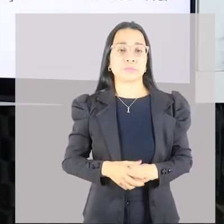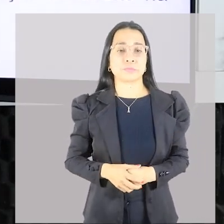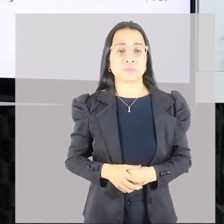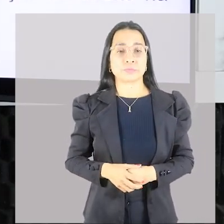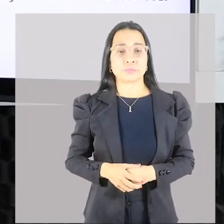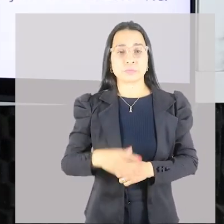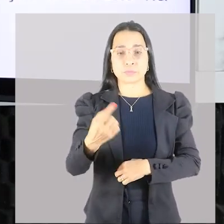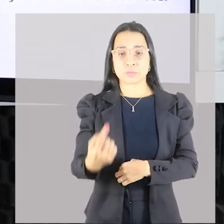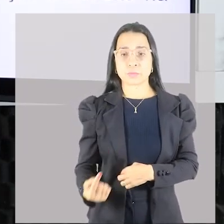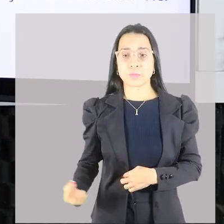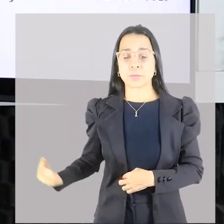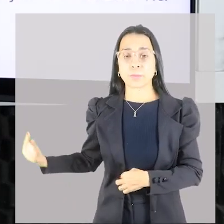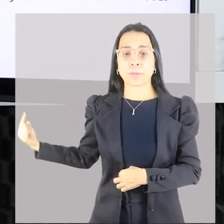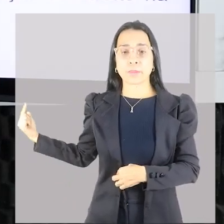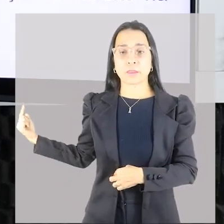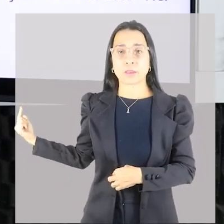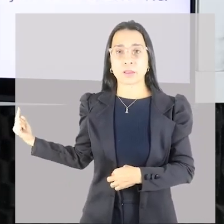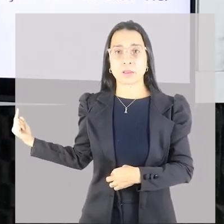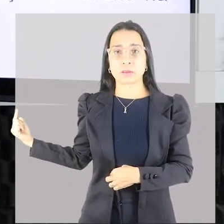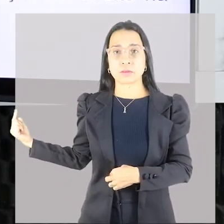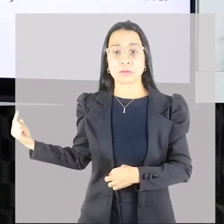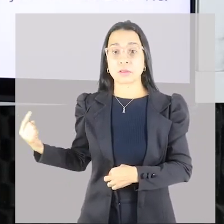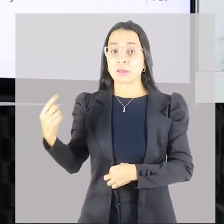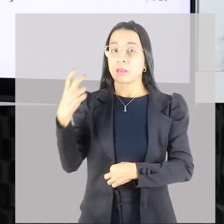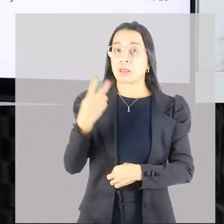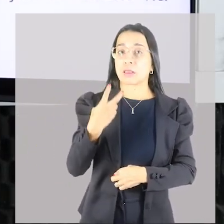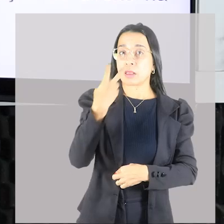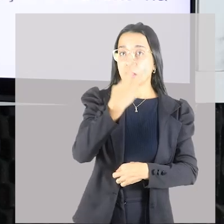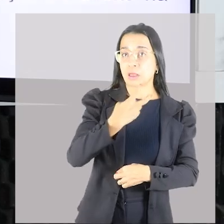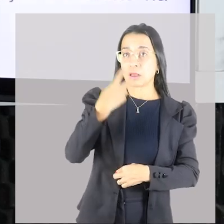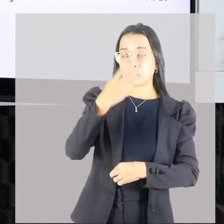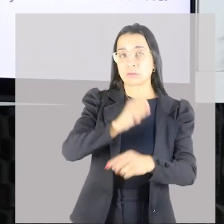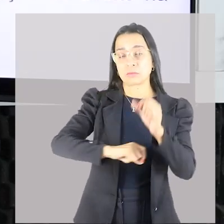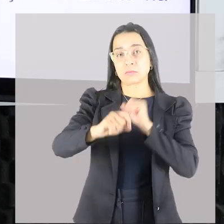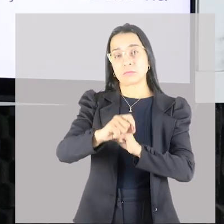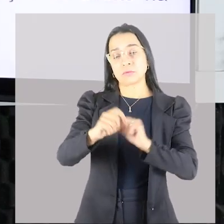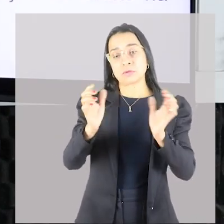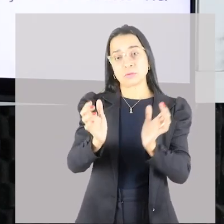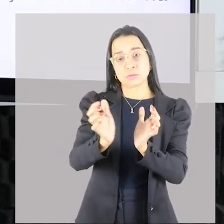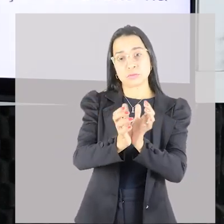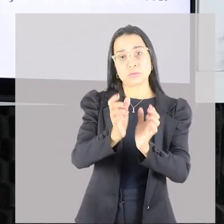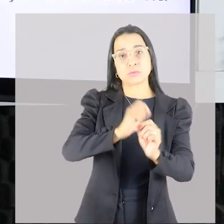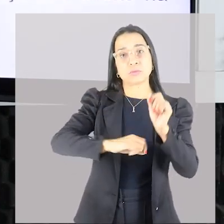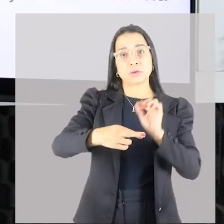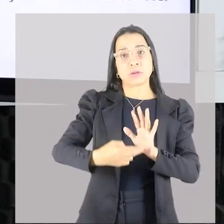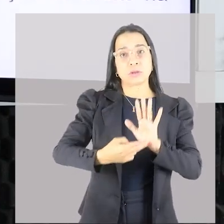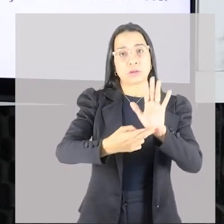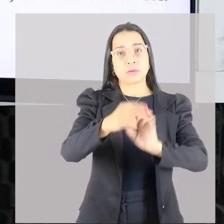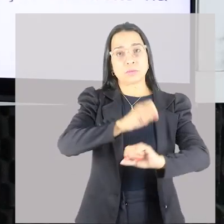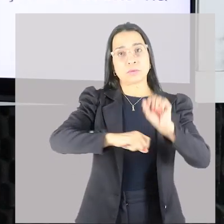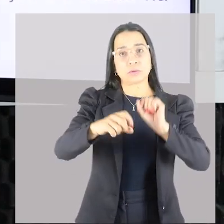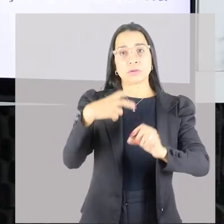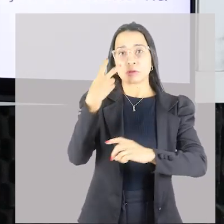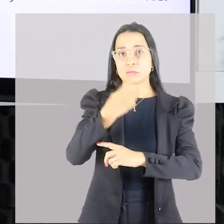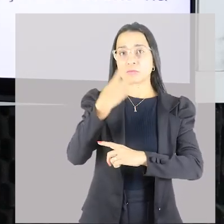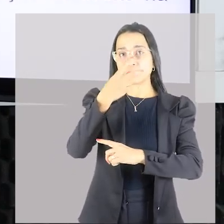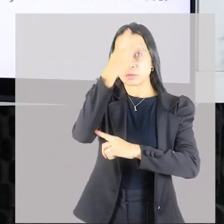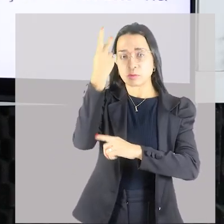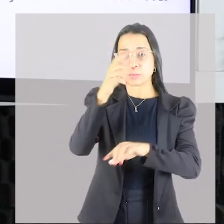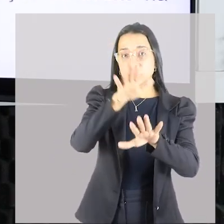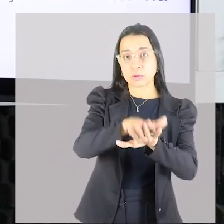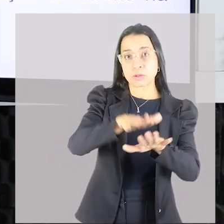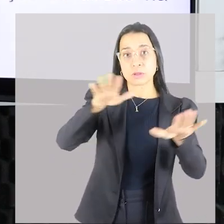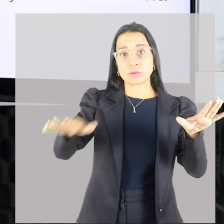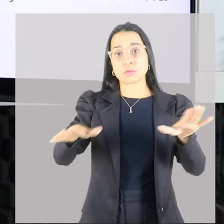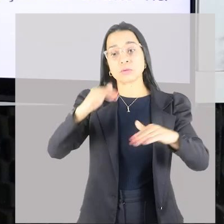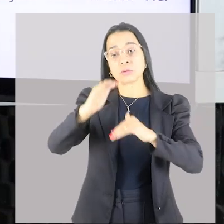grito levantado pelos movimentos, né, dar a voz a esses grupos, representa a voz de pessoas excluídas do processo